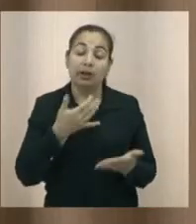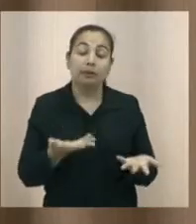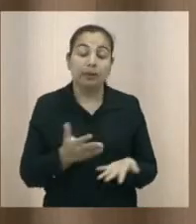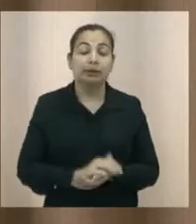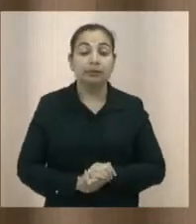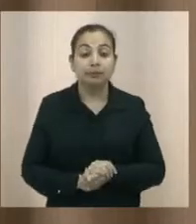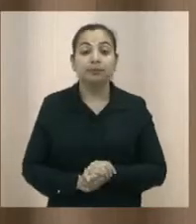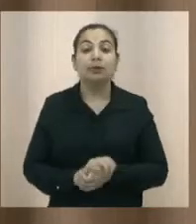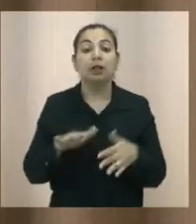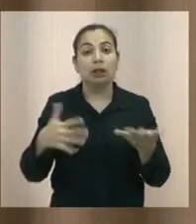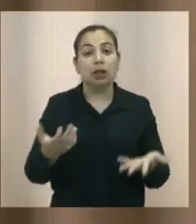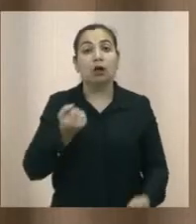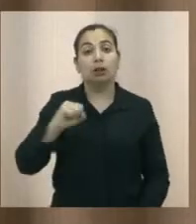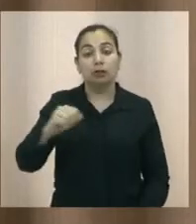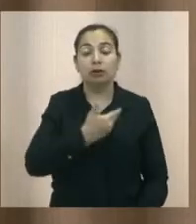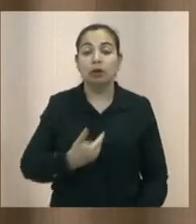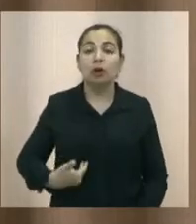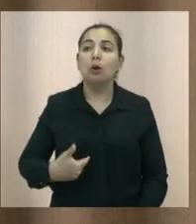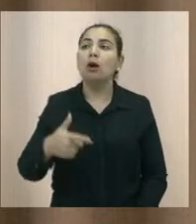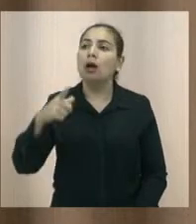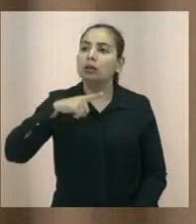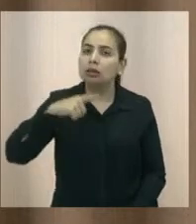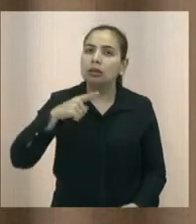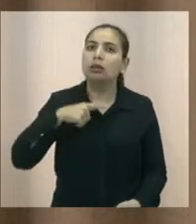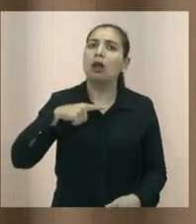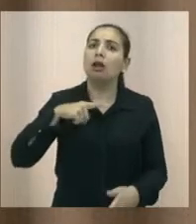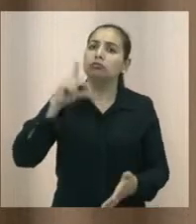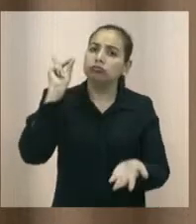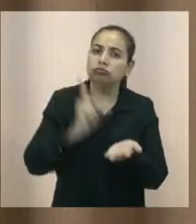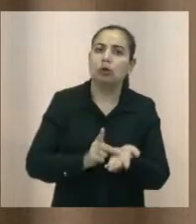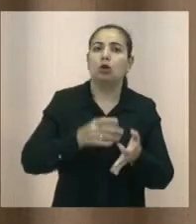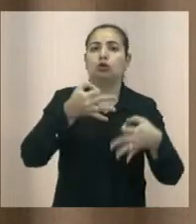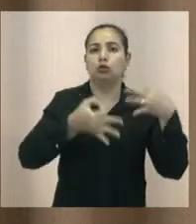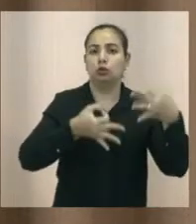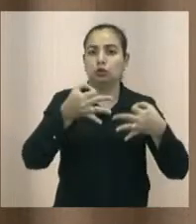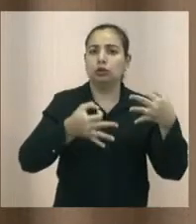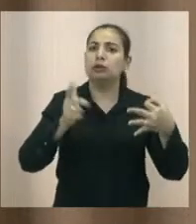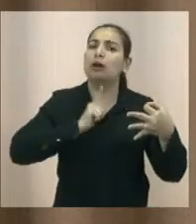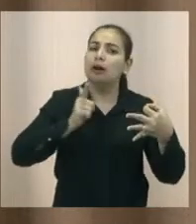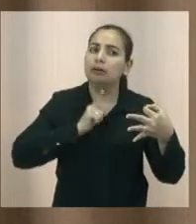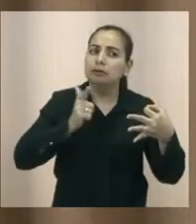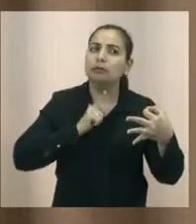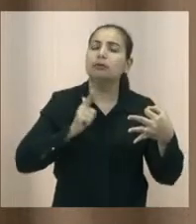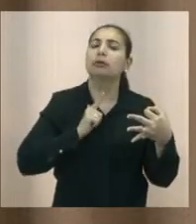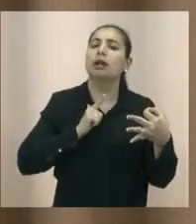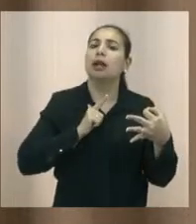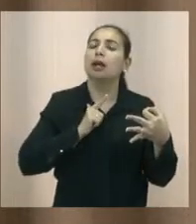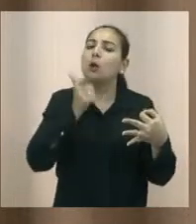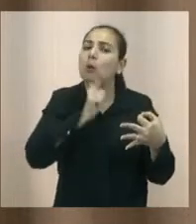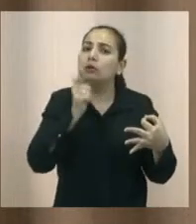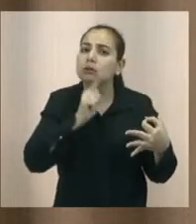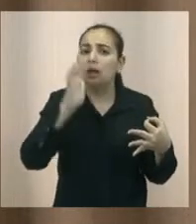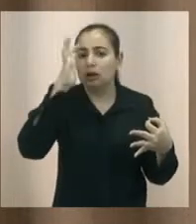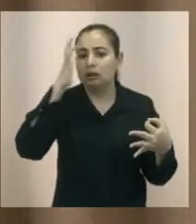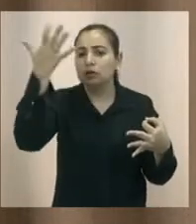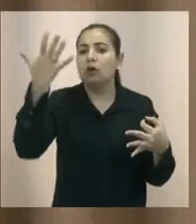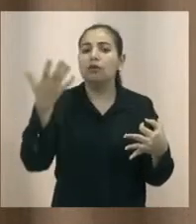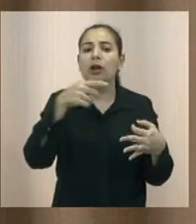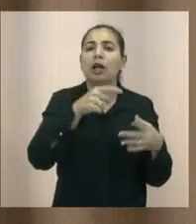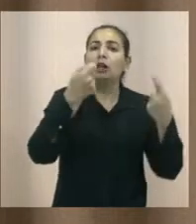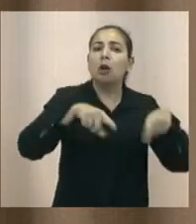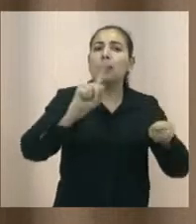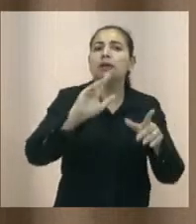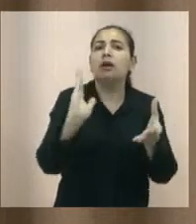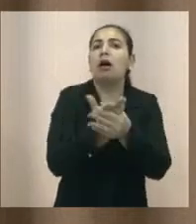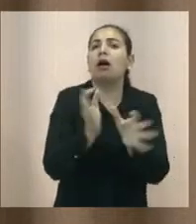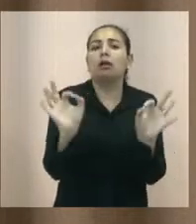defensor público, ele consegue trazer justiça, ele consegue trazer acesso à justiça sem precisar nem judicializar